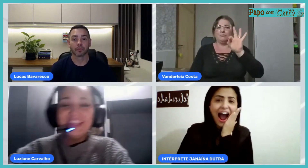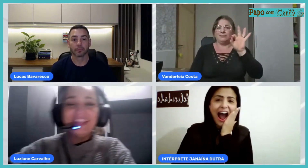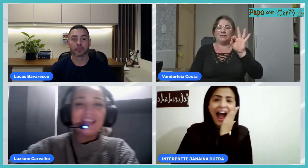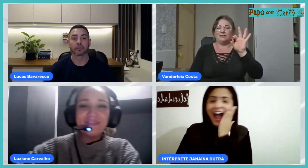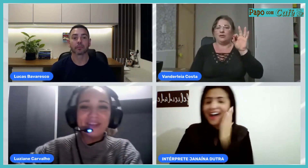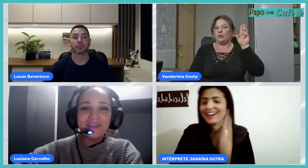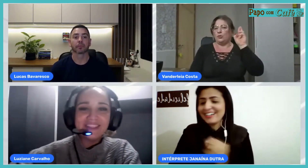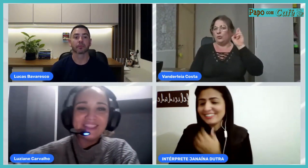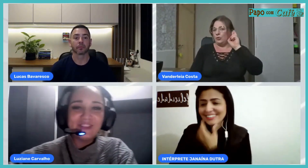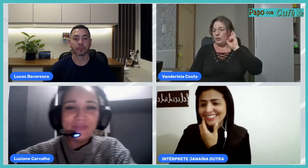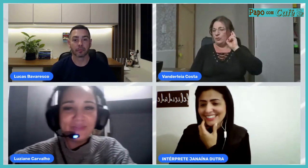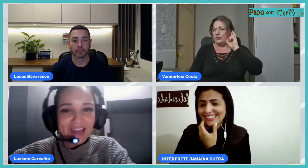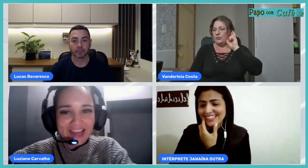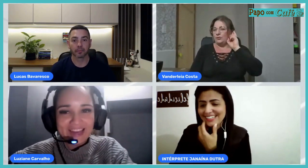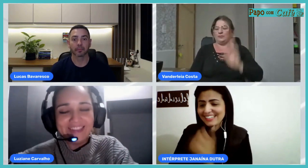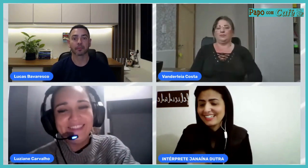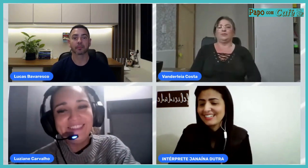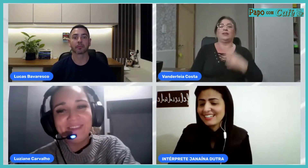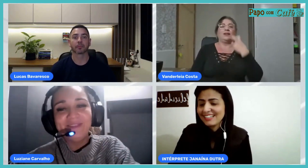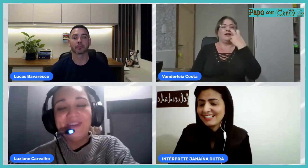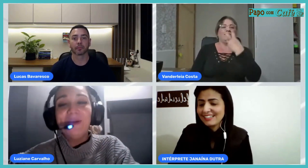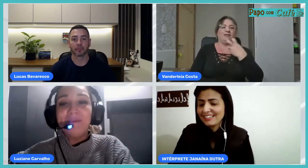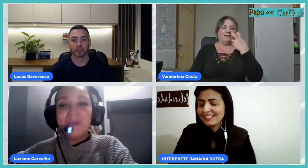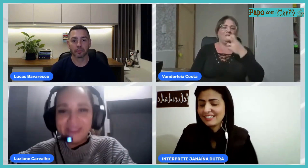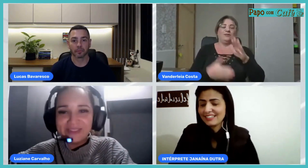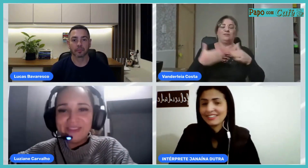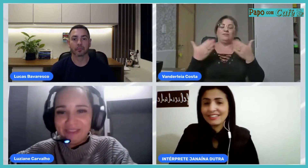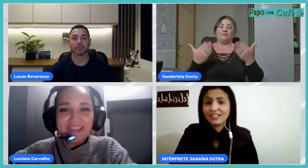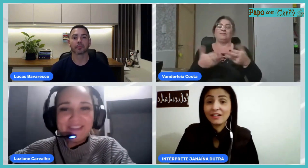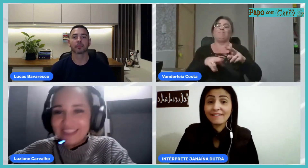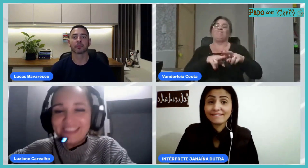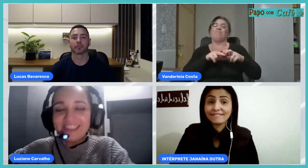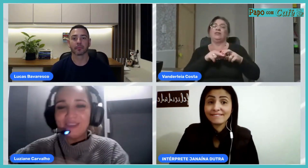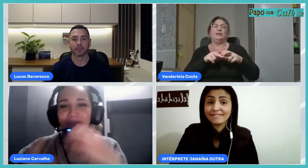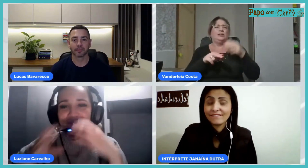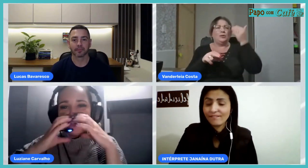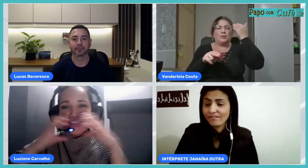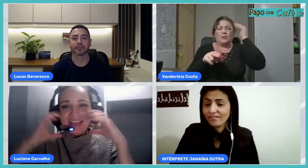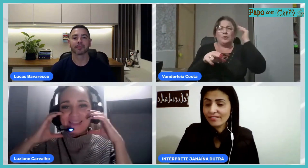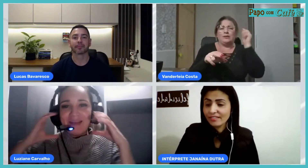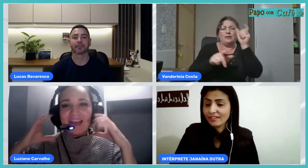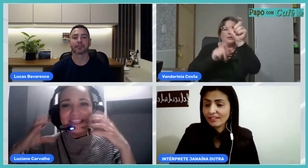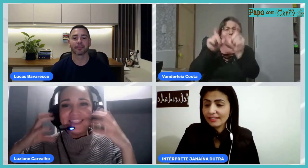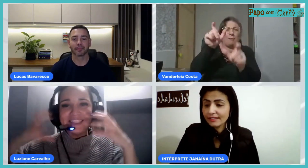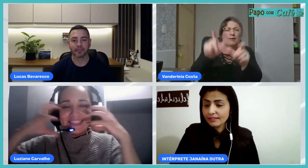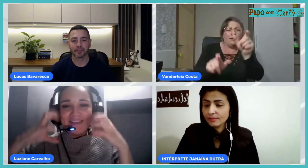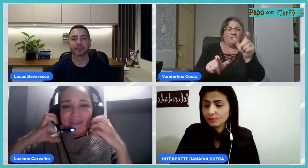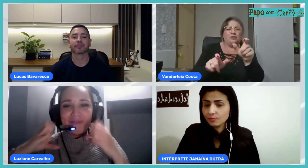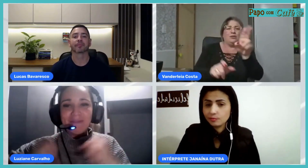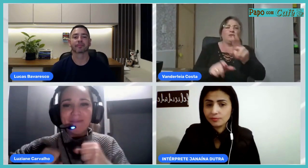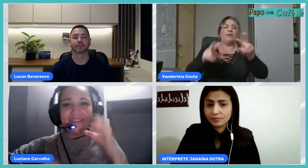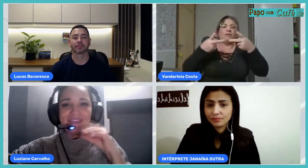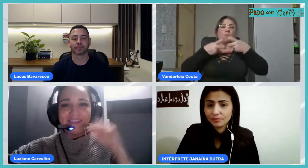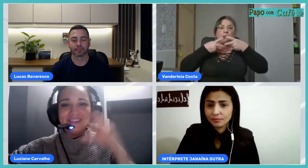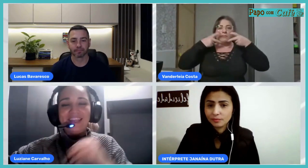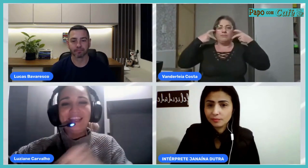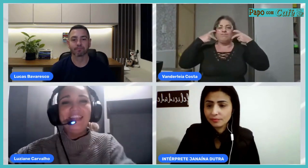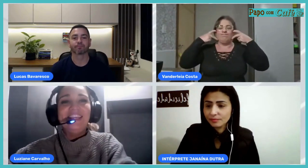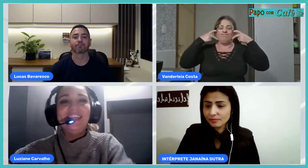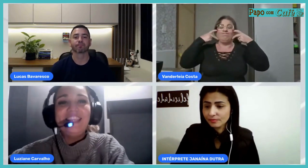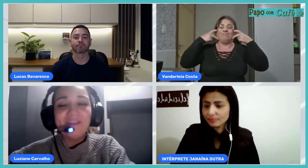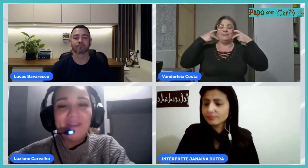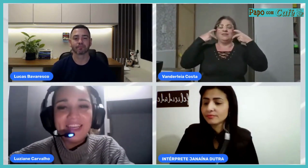30%, na frequência de fala, então, por isso que eu não estava entendendo, porque as máscaras estavam tapando,